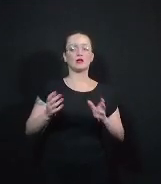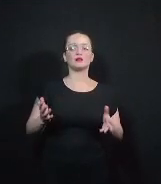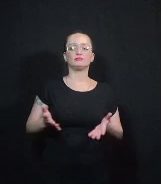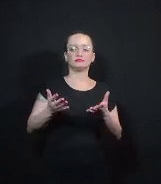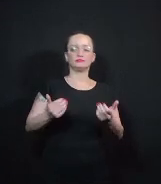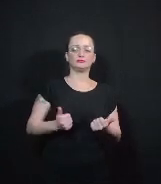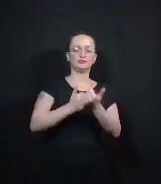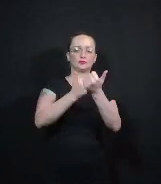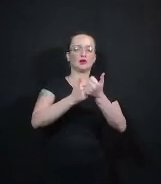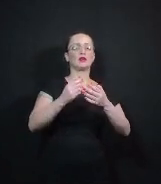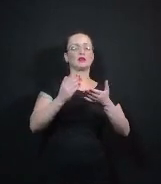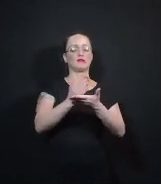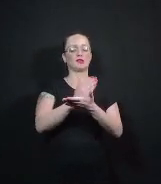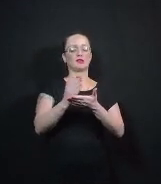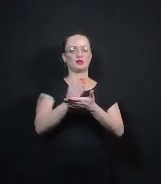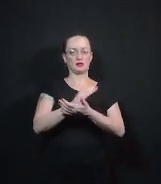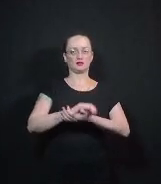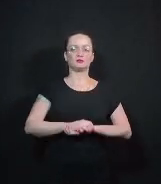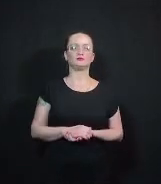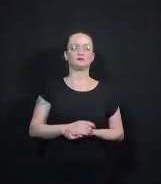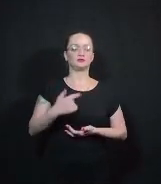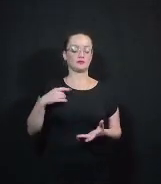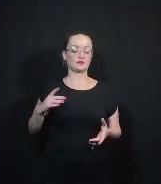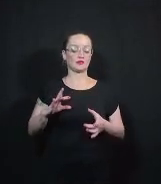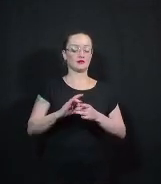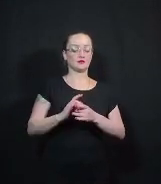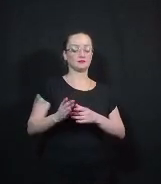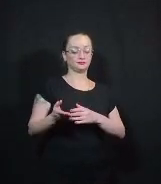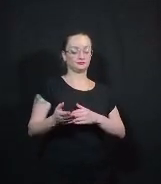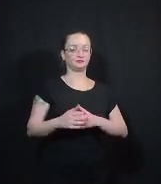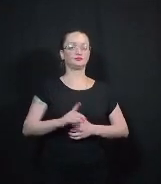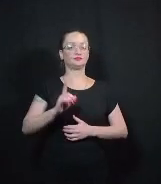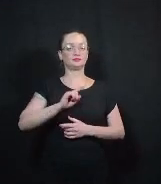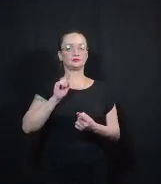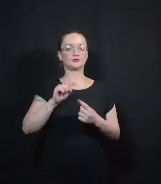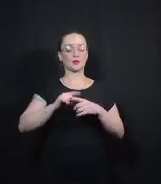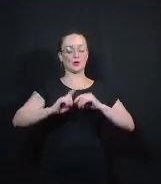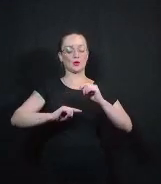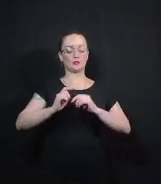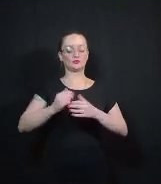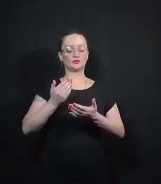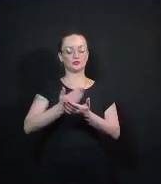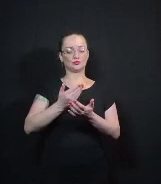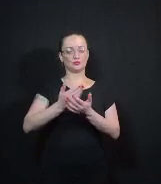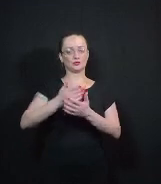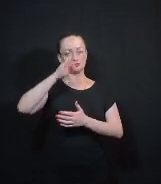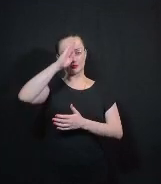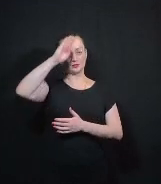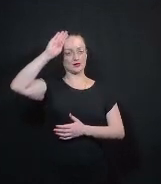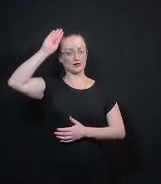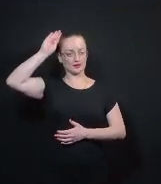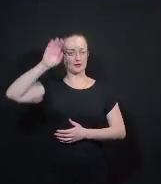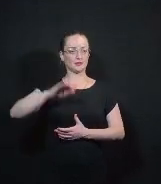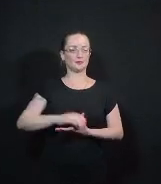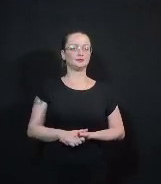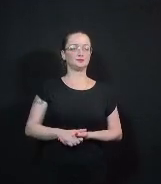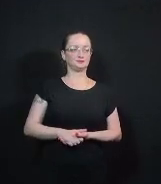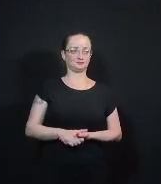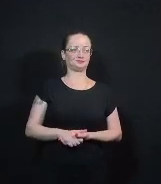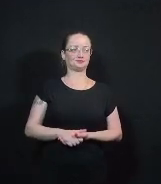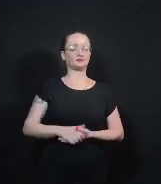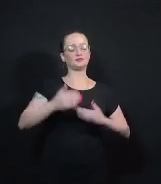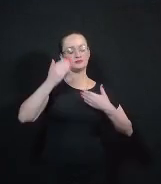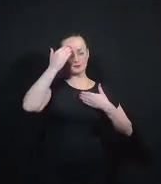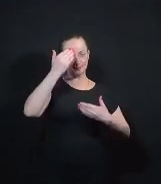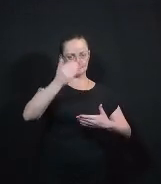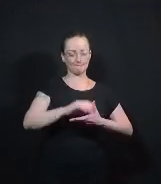essa divisão. Então, a minha ligação com isso é objeto de estudo acadêmico. Entendi, obrigado, Pablo.